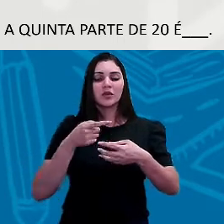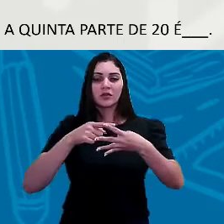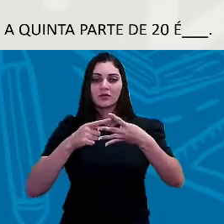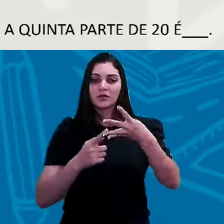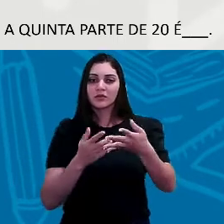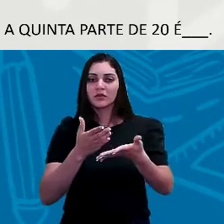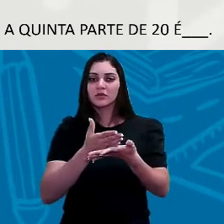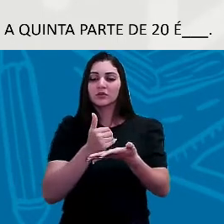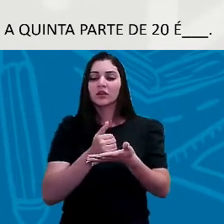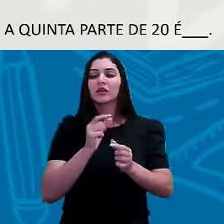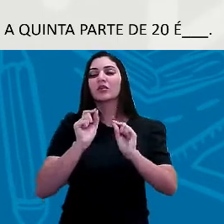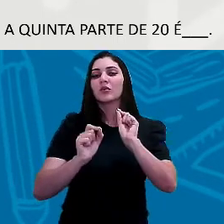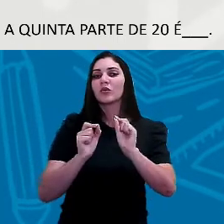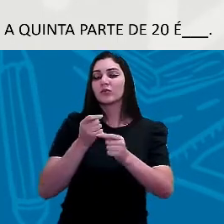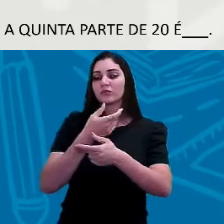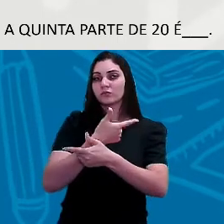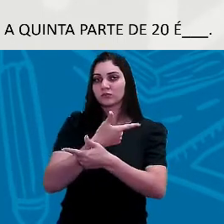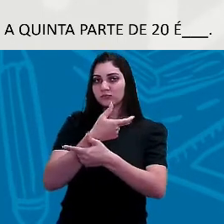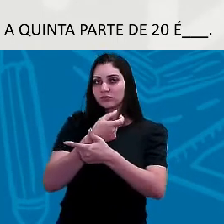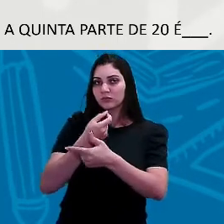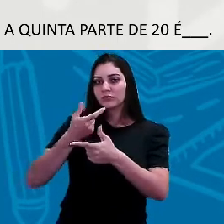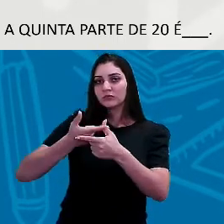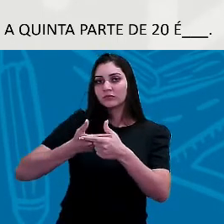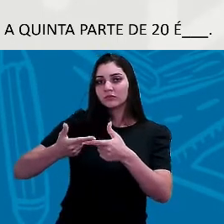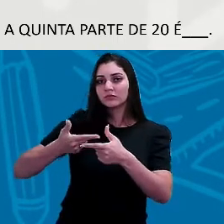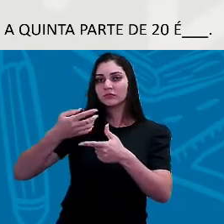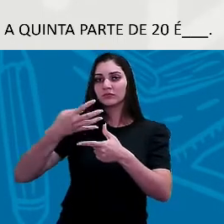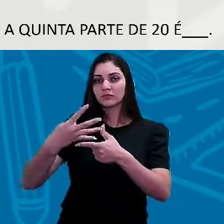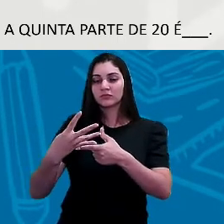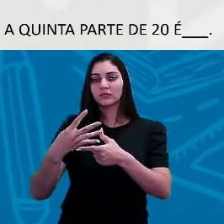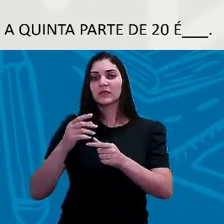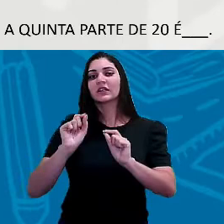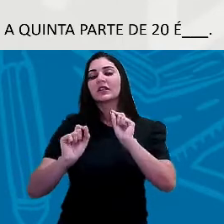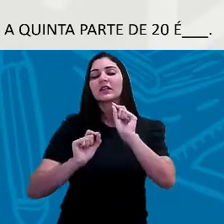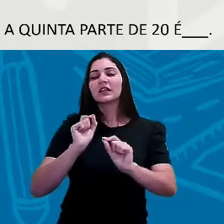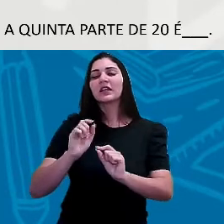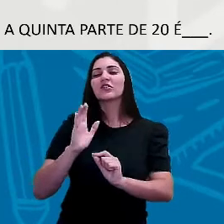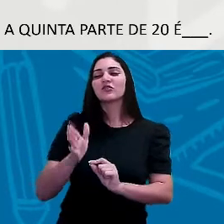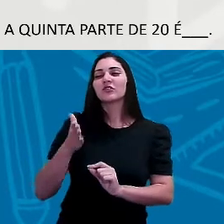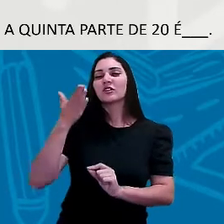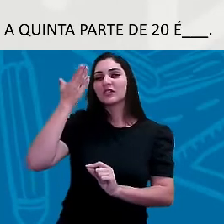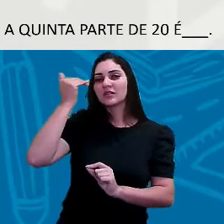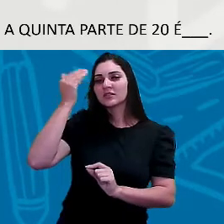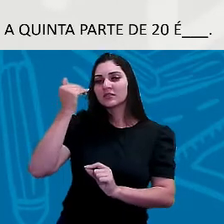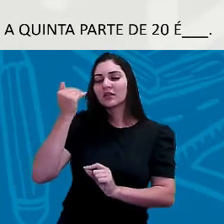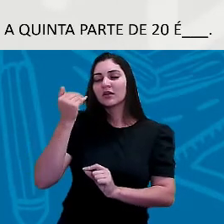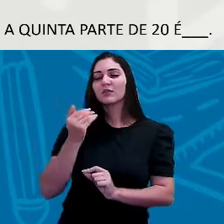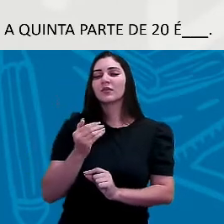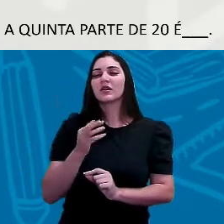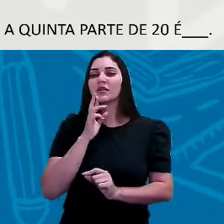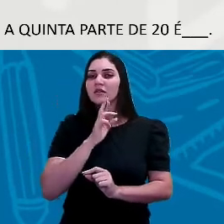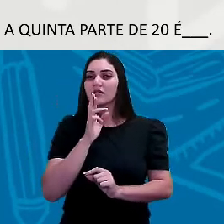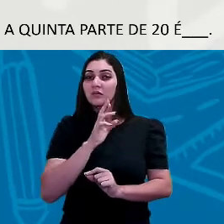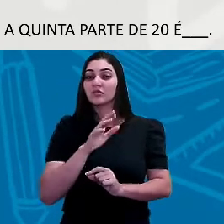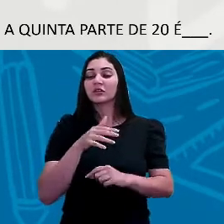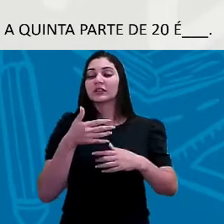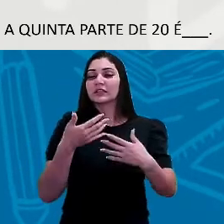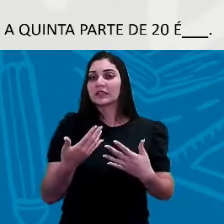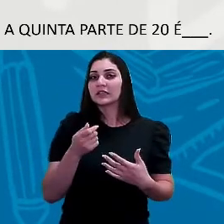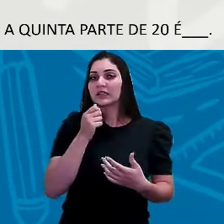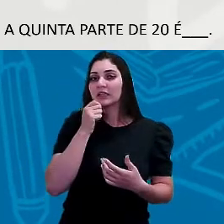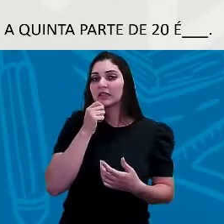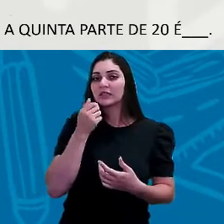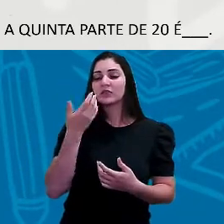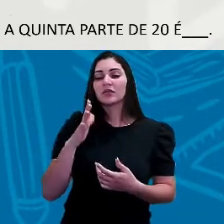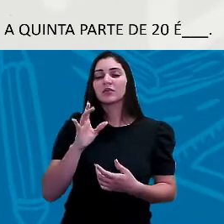20 dividido por 4. Quem já sabe fazer 20 dividido por 4, já dá logo de cara a resposta. Quem não sabe, é só